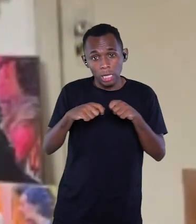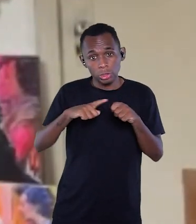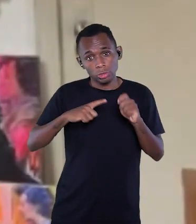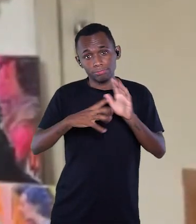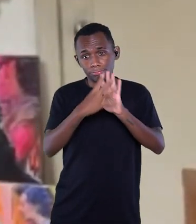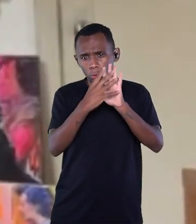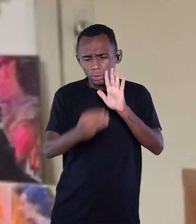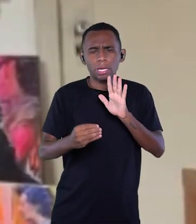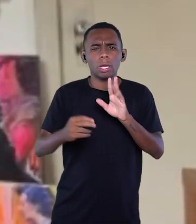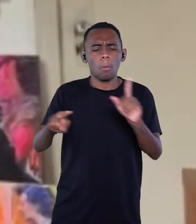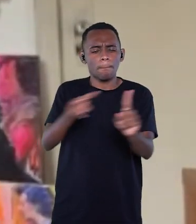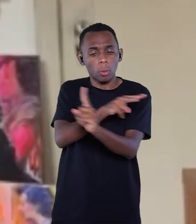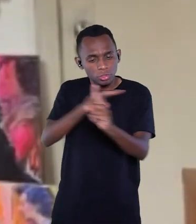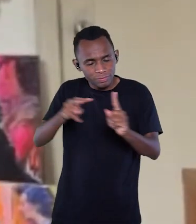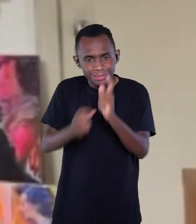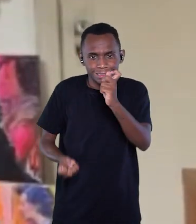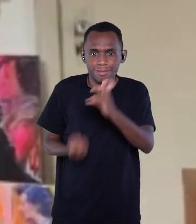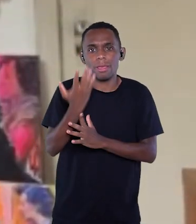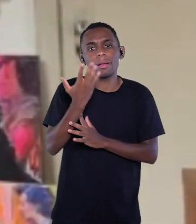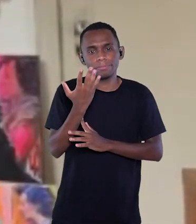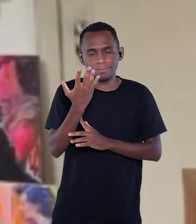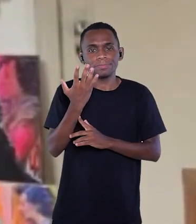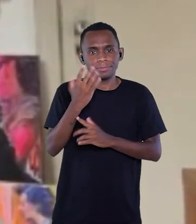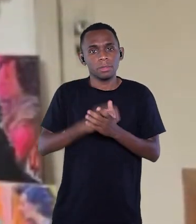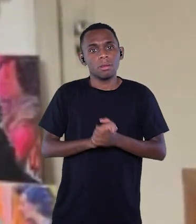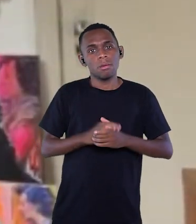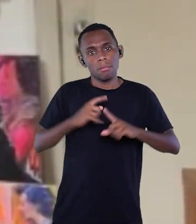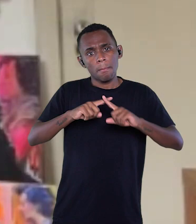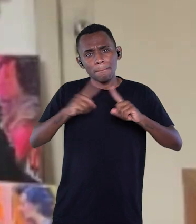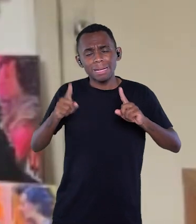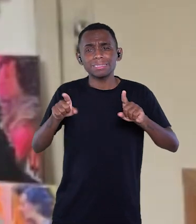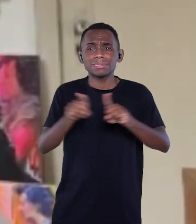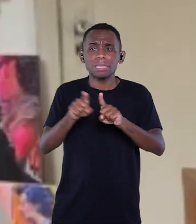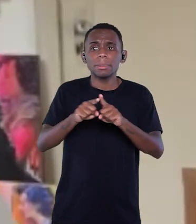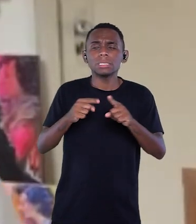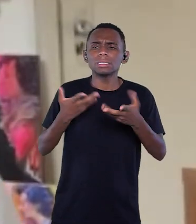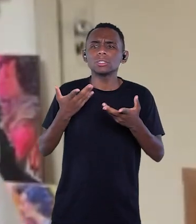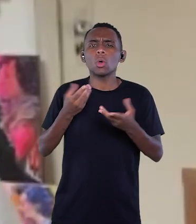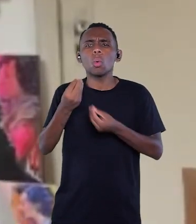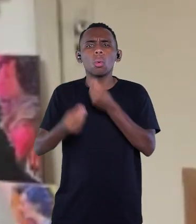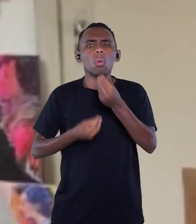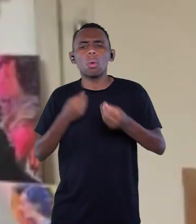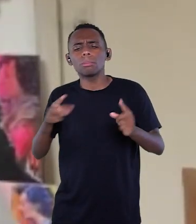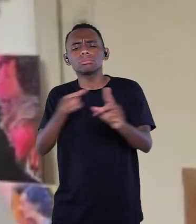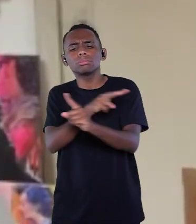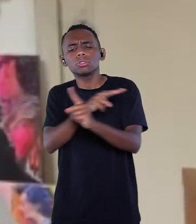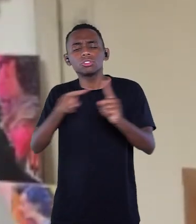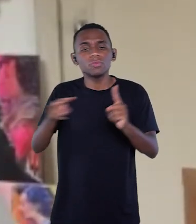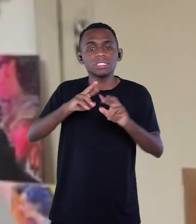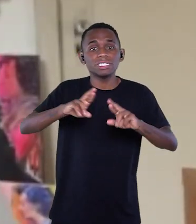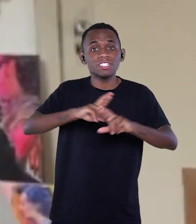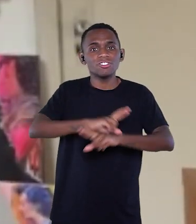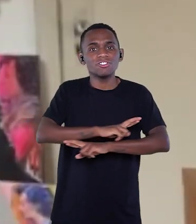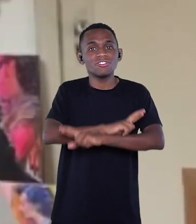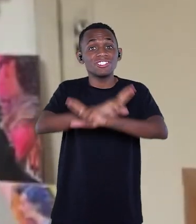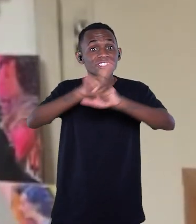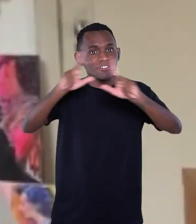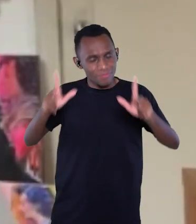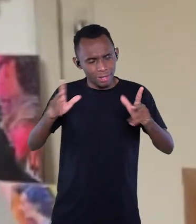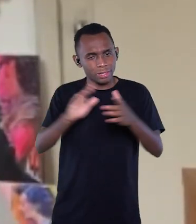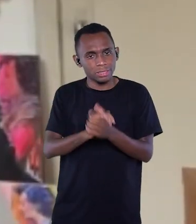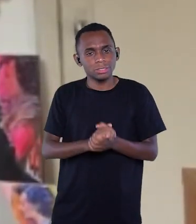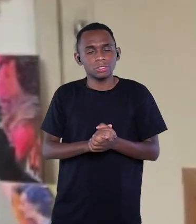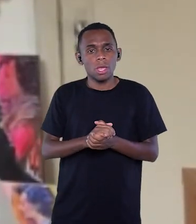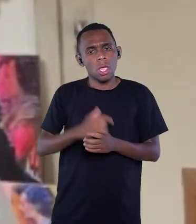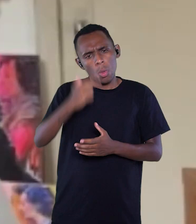né, a subjetividade, não tem jeito, mas questionando esse lugar de fora do centro, né, um pouco, assim, que eu me encontro. Eu